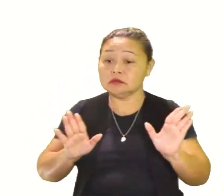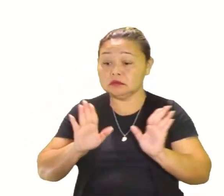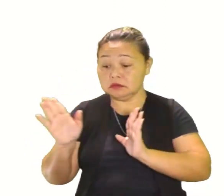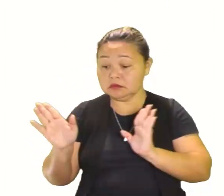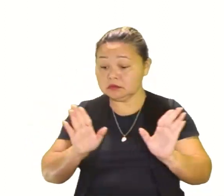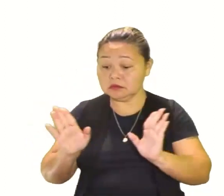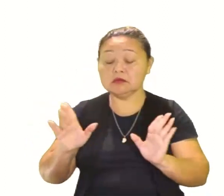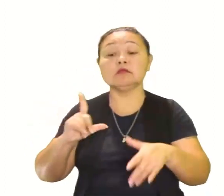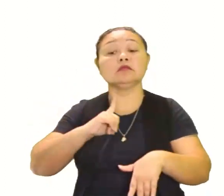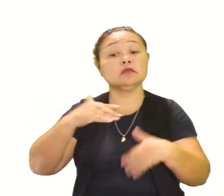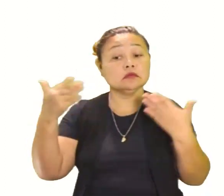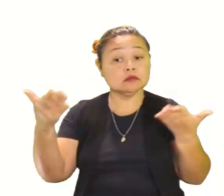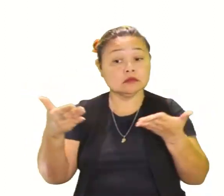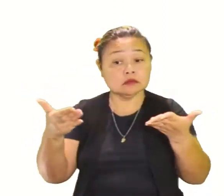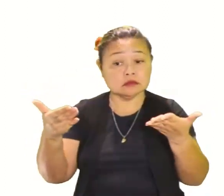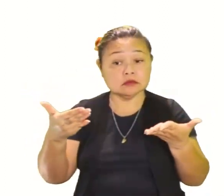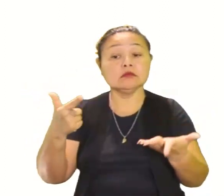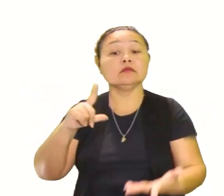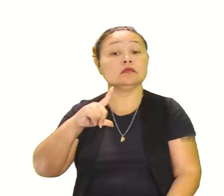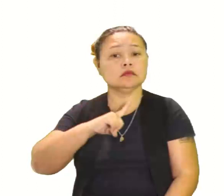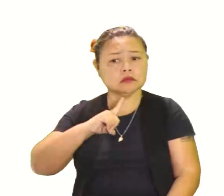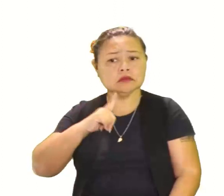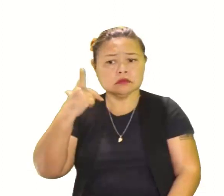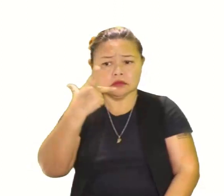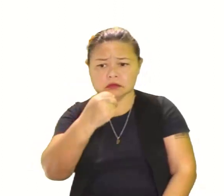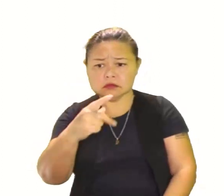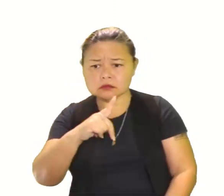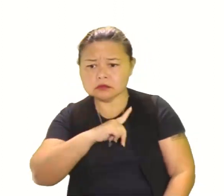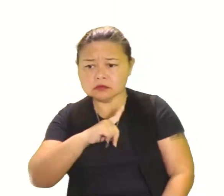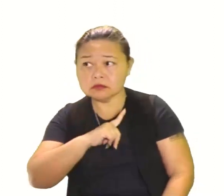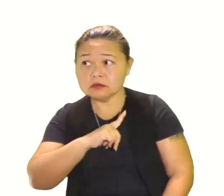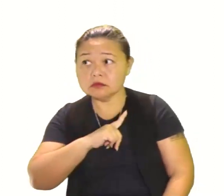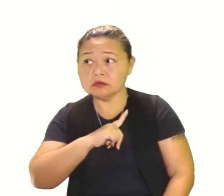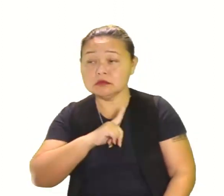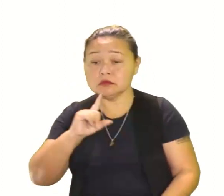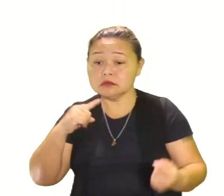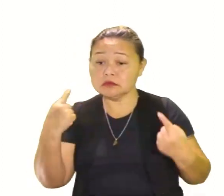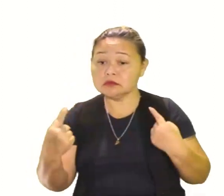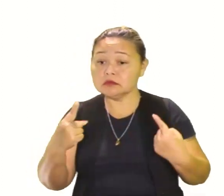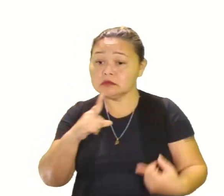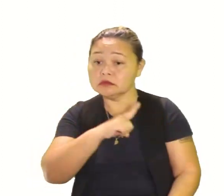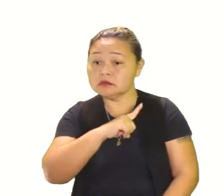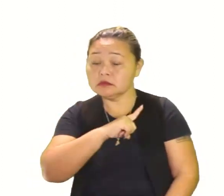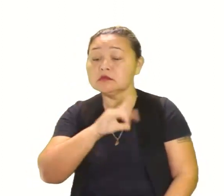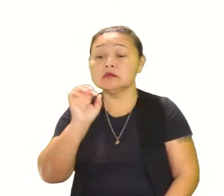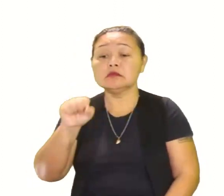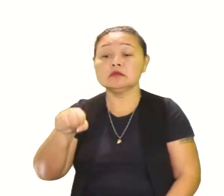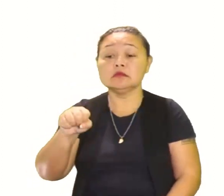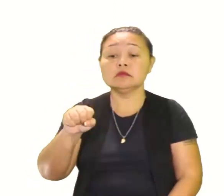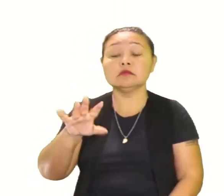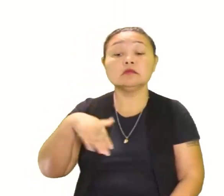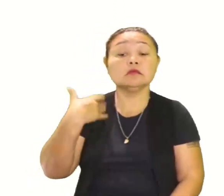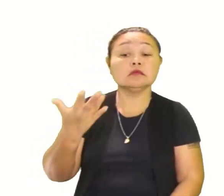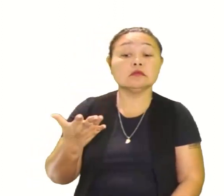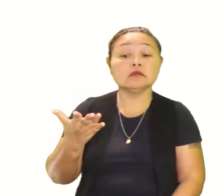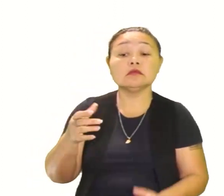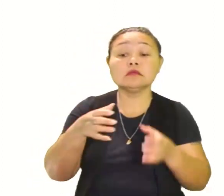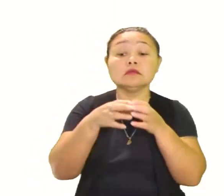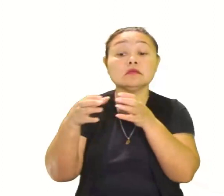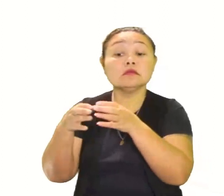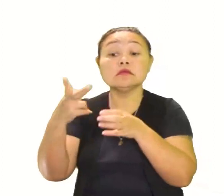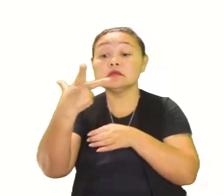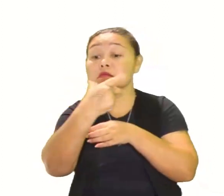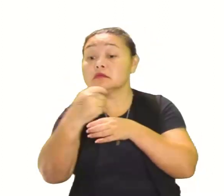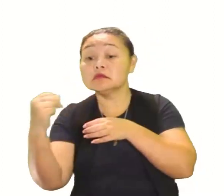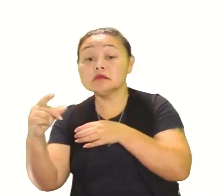a direita. Agora sim, houve vencedor? Agora teve. Teve vencedor? Sim. E qual? Qual grupo